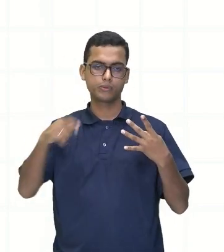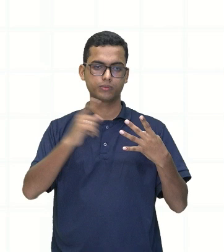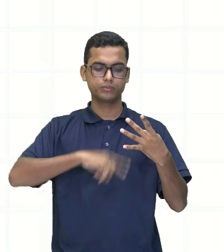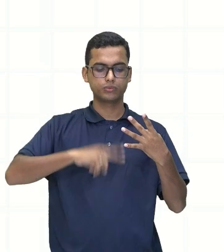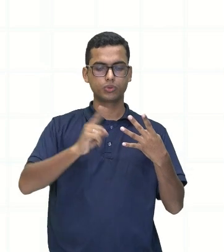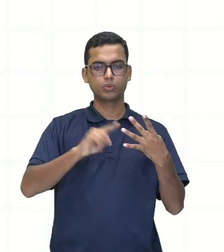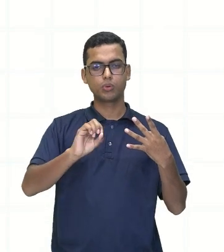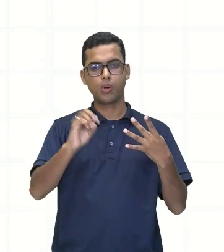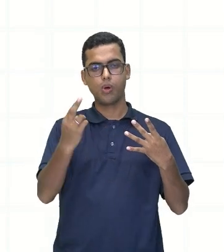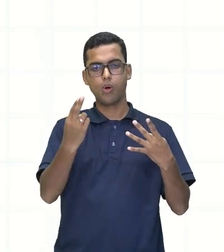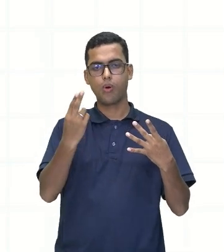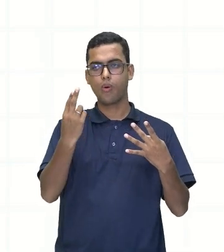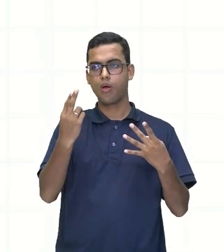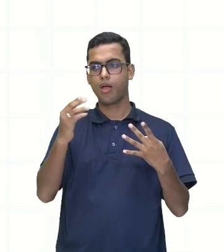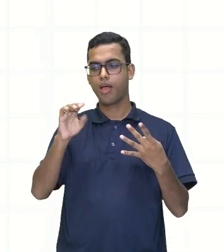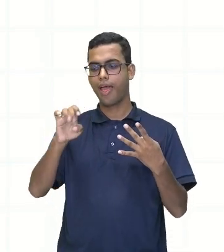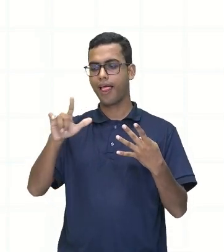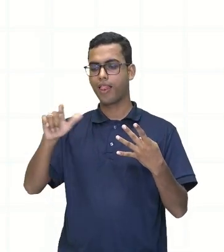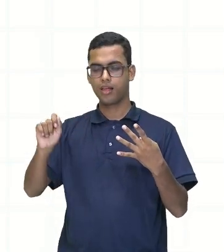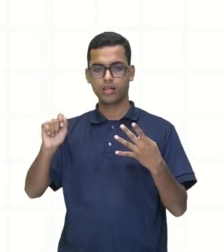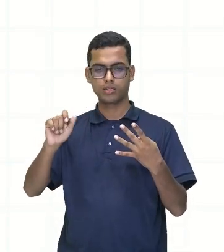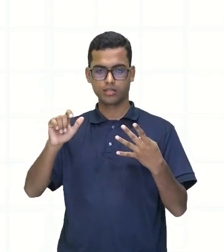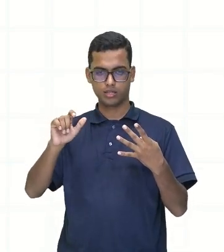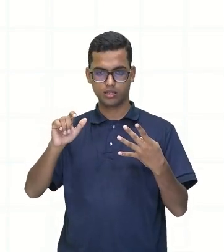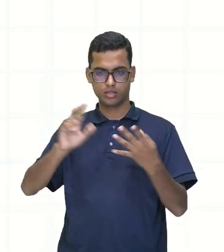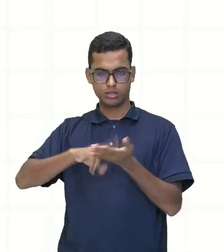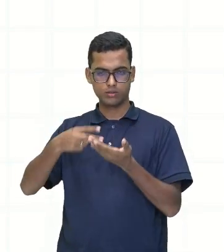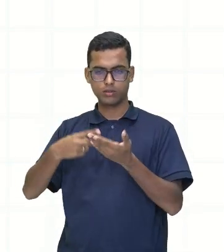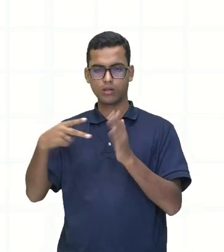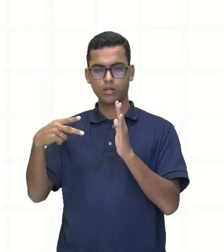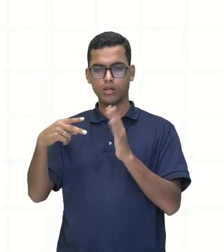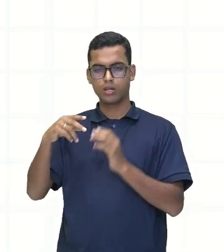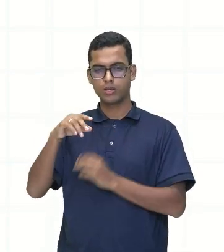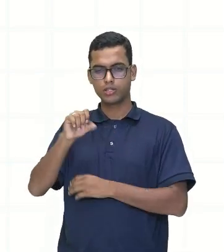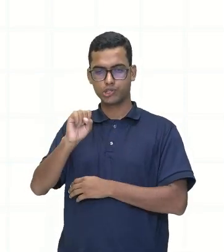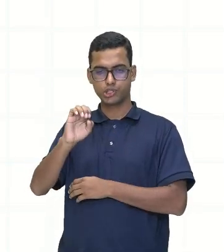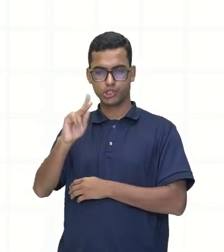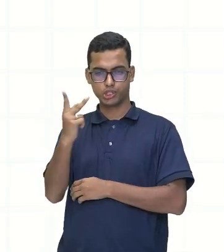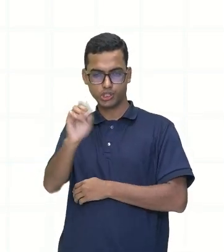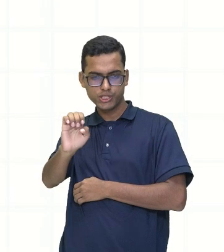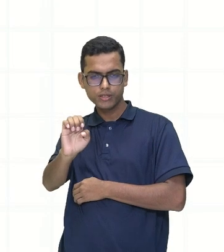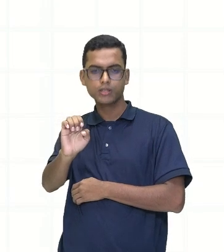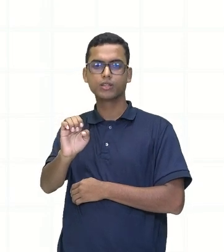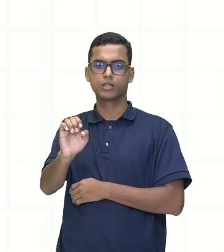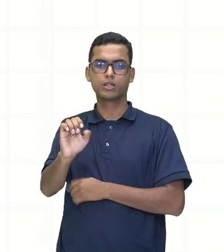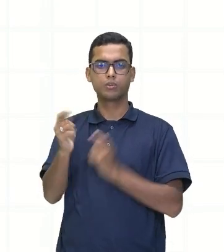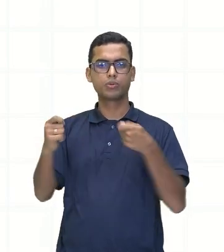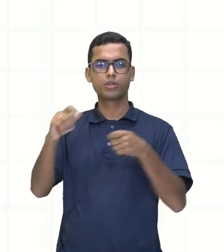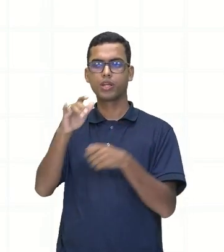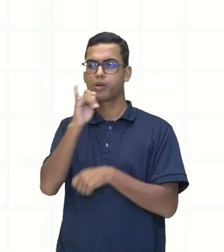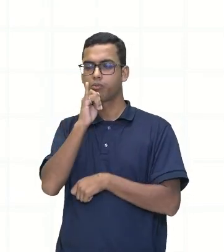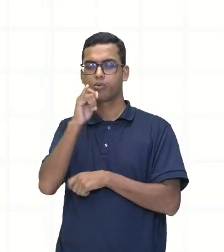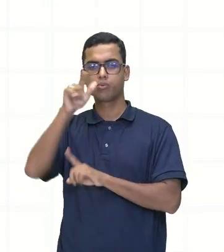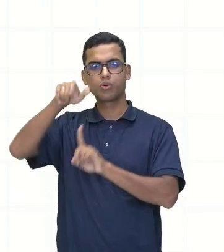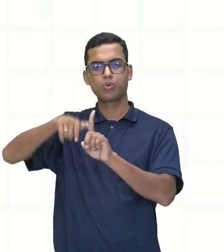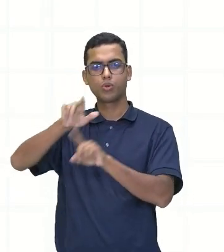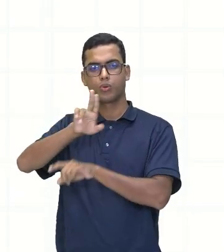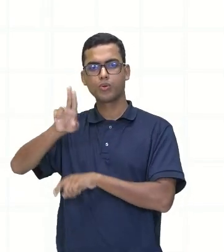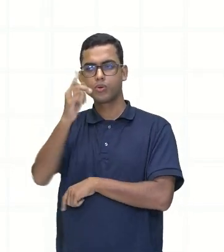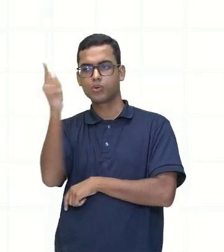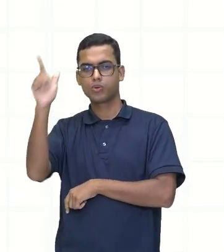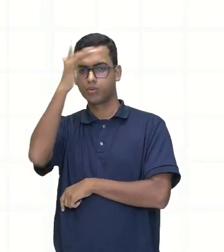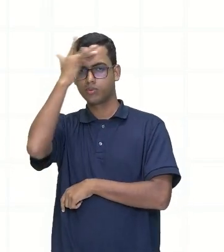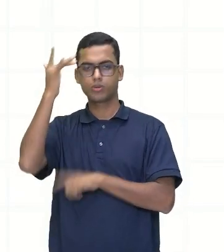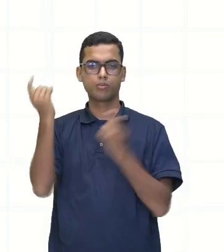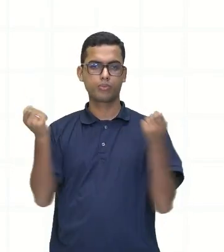Lívia, ok? Was it, eu posso substituir por the dog, was the dog,